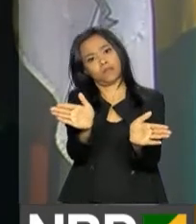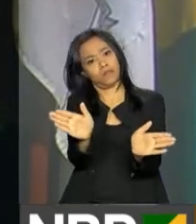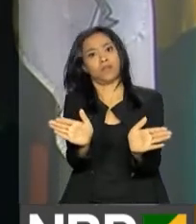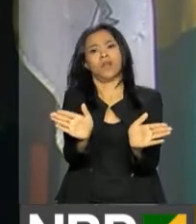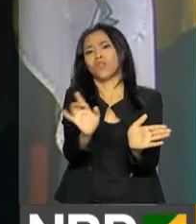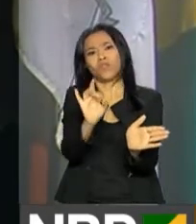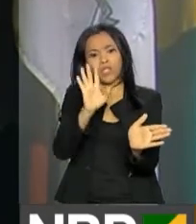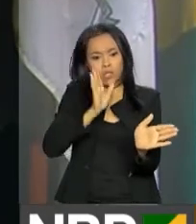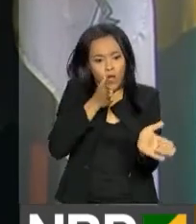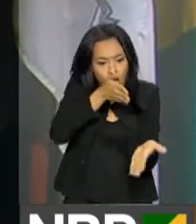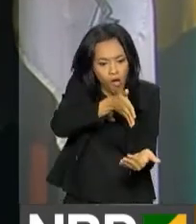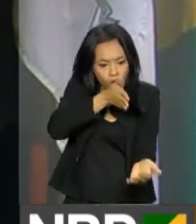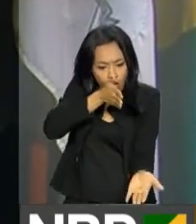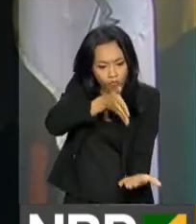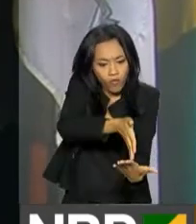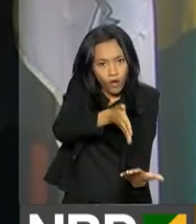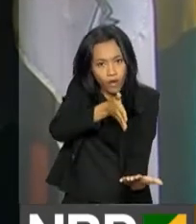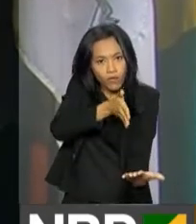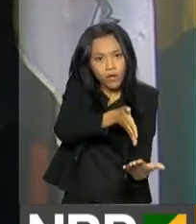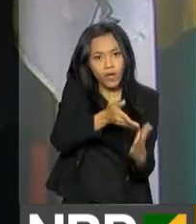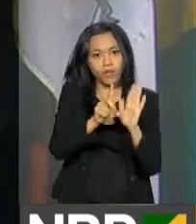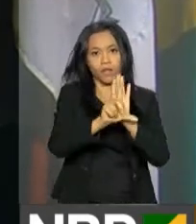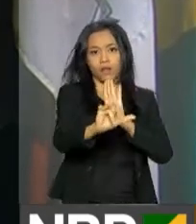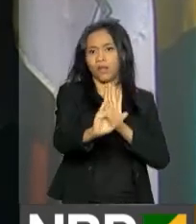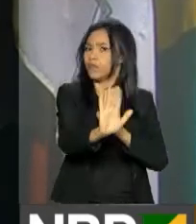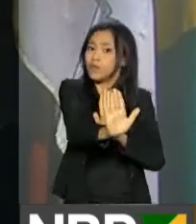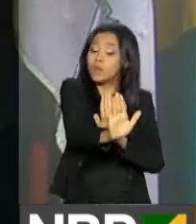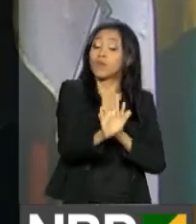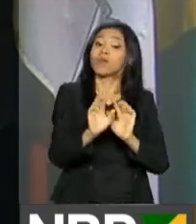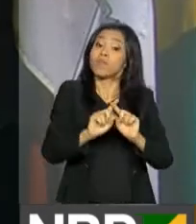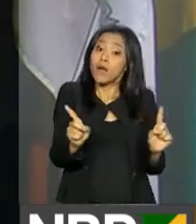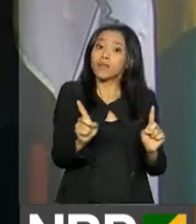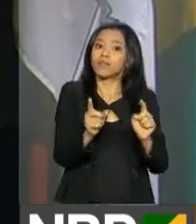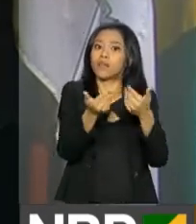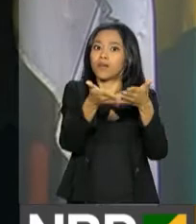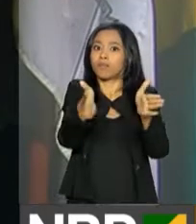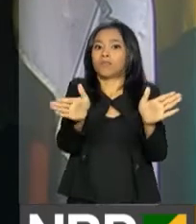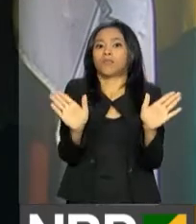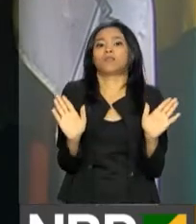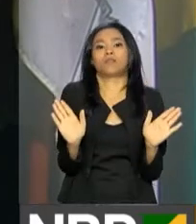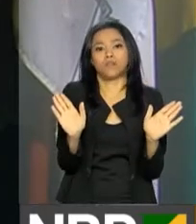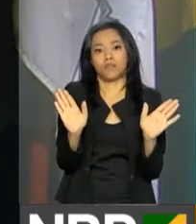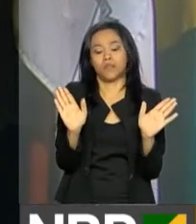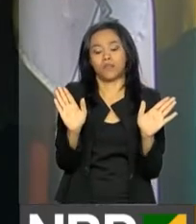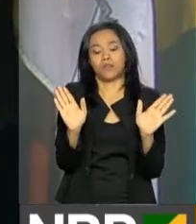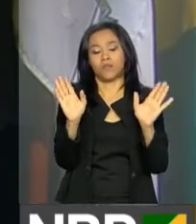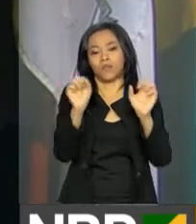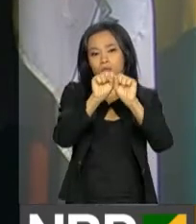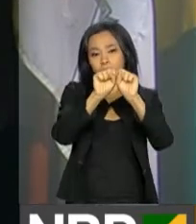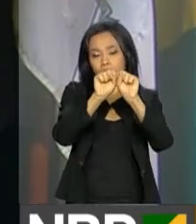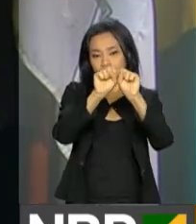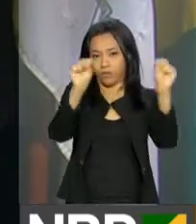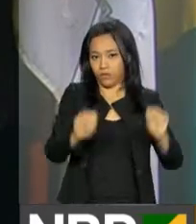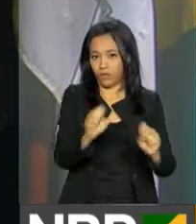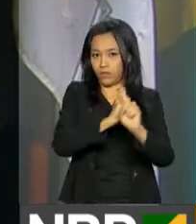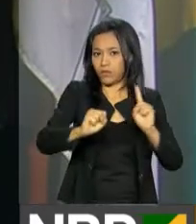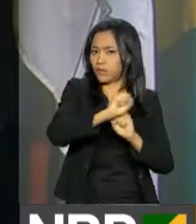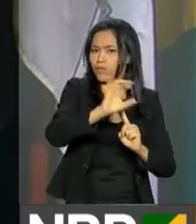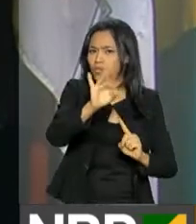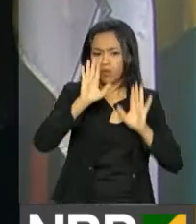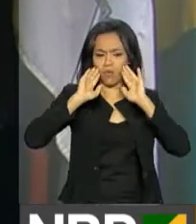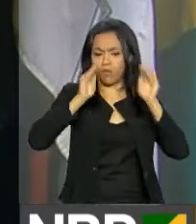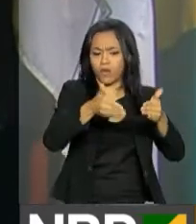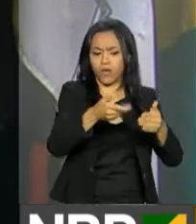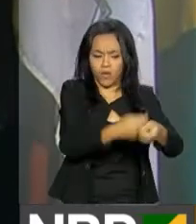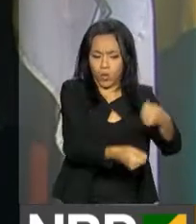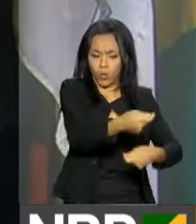li terá na letra da lei mas fico no sistema e qual é o sistema quando se fala no social não é apenas o desenvolvimento econômico